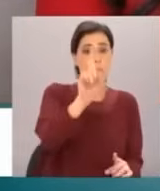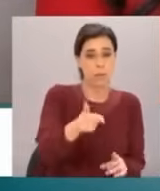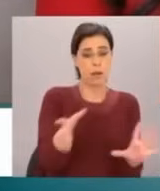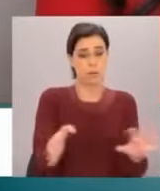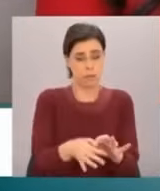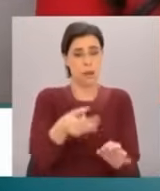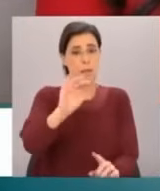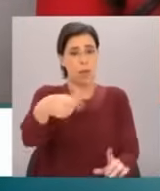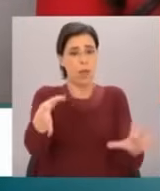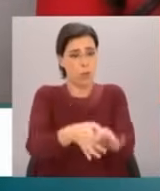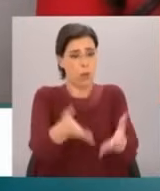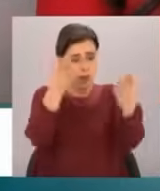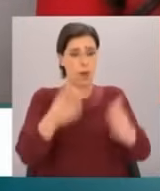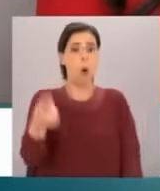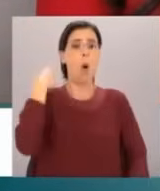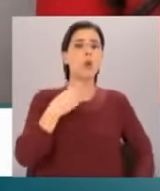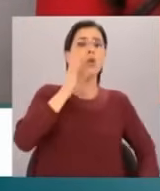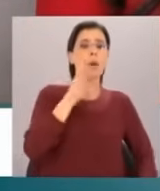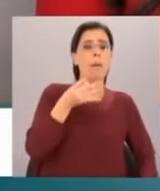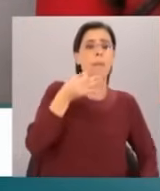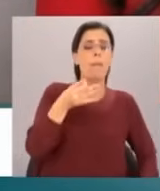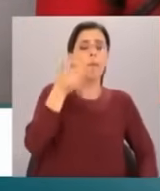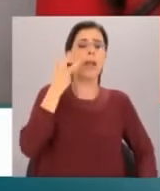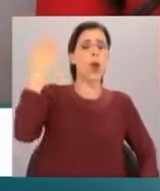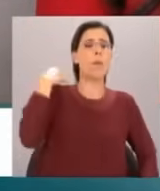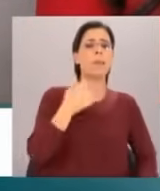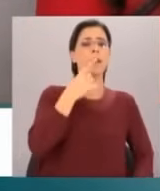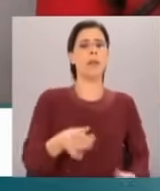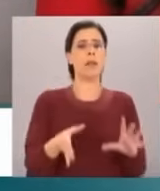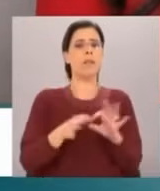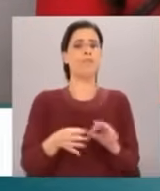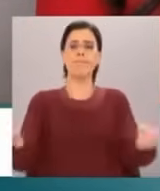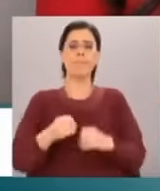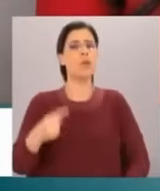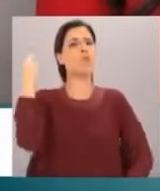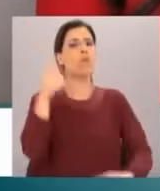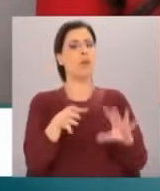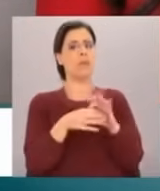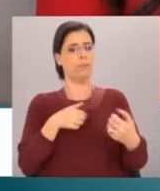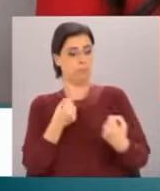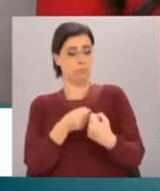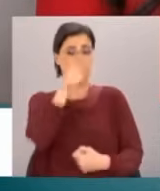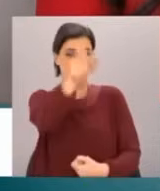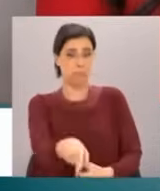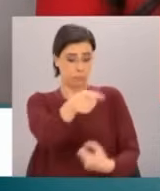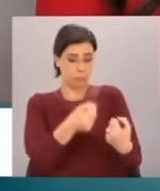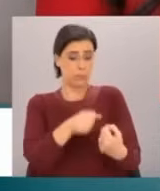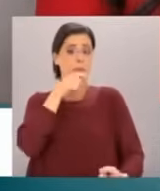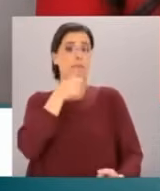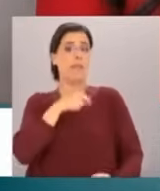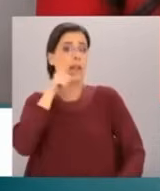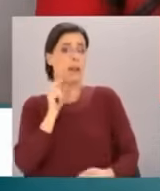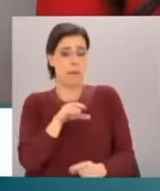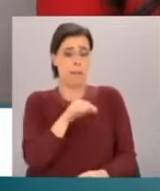vir em Coligação com o partido socialista nós não temos António Costa basicamente a dizer que não conta com mais ninguém senão come aniversário É hoje aqui ainda